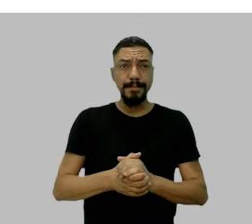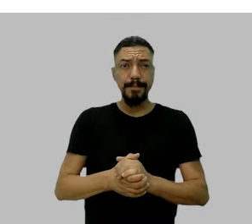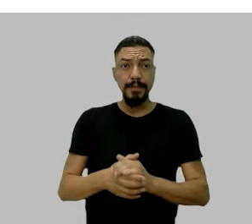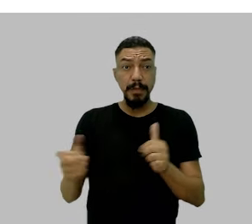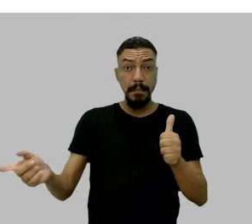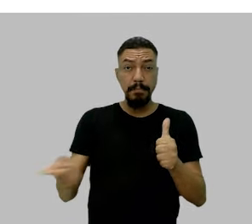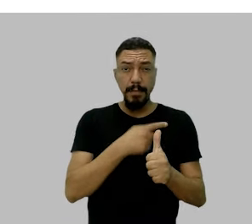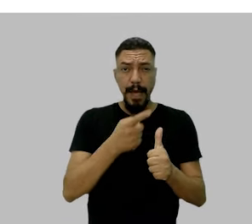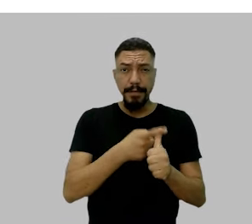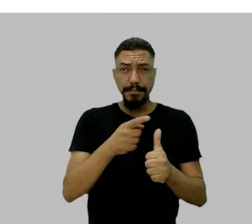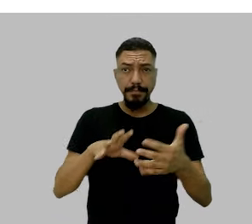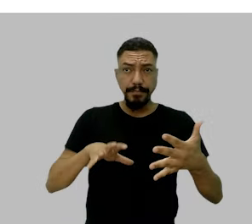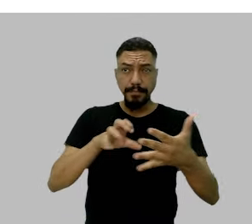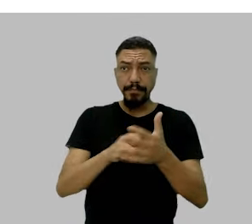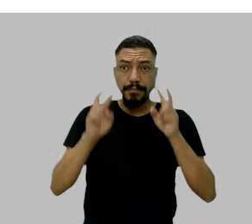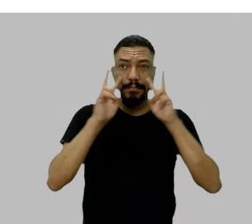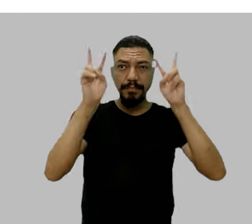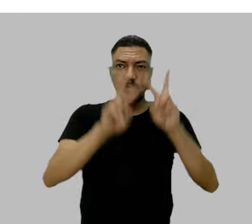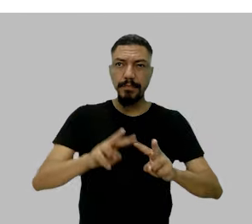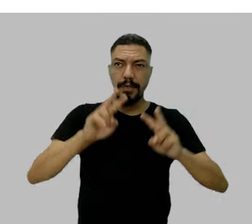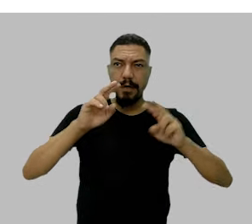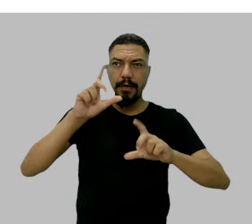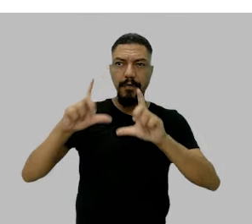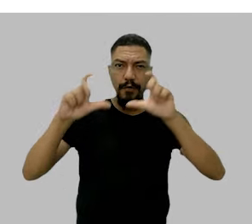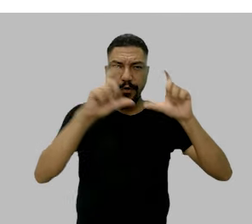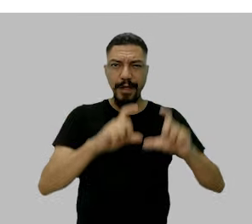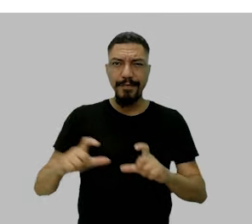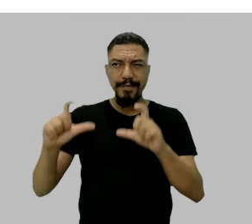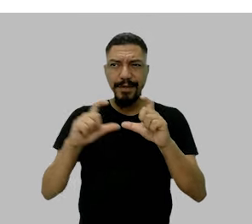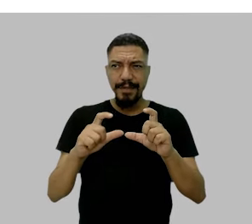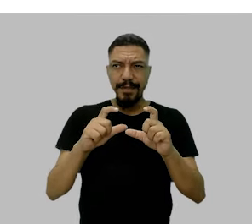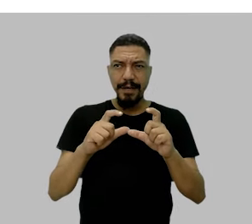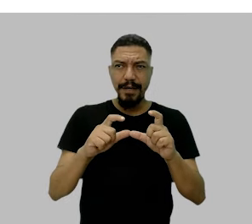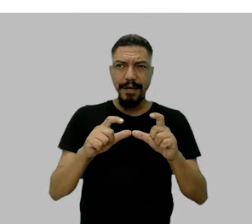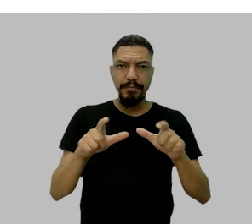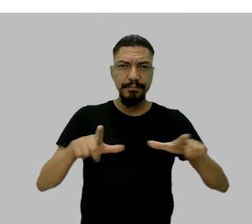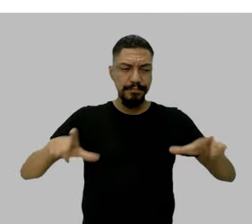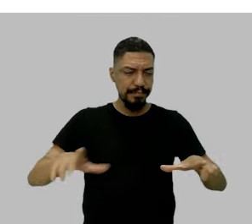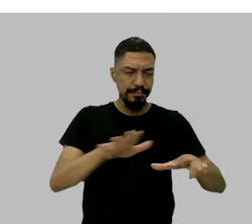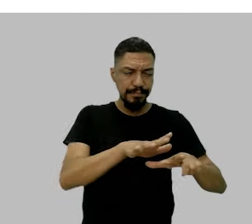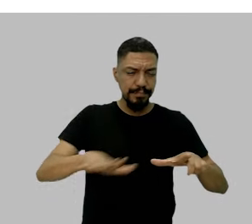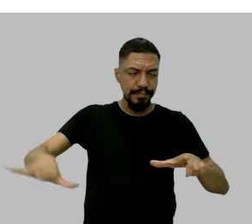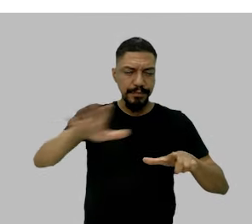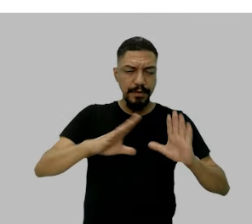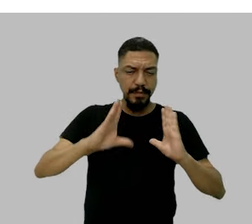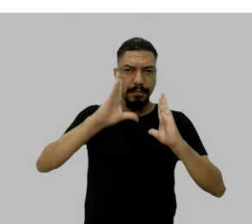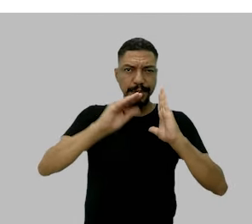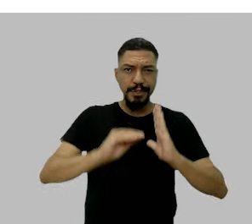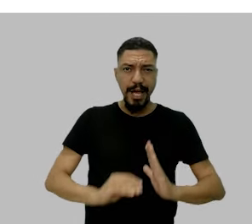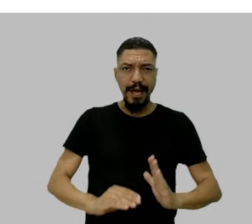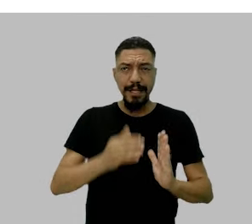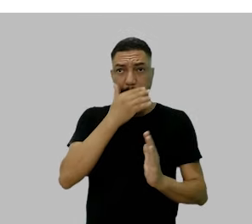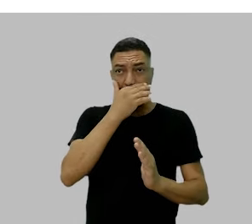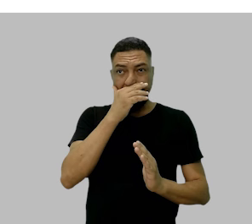né, registros visuais, fotografia, planta baixa, print de tela,